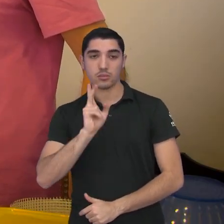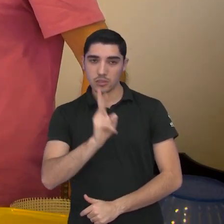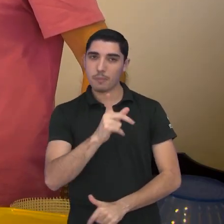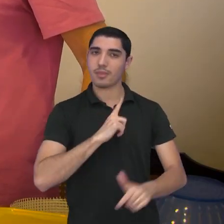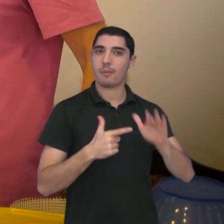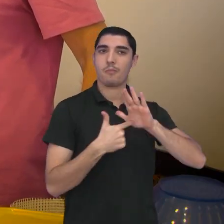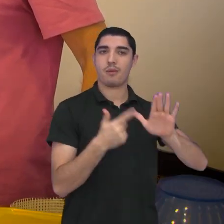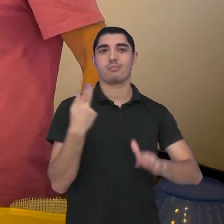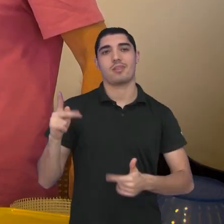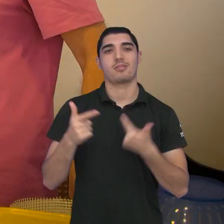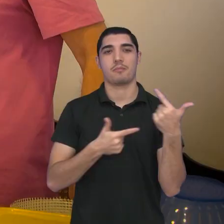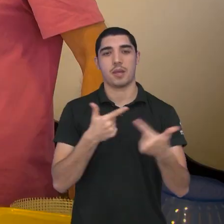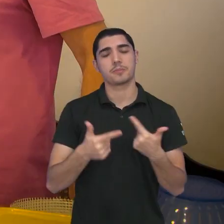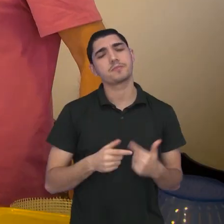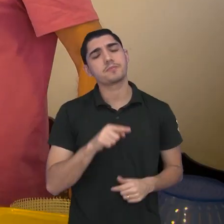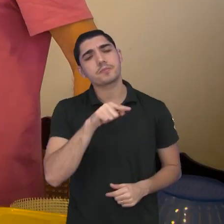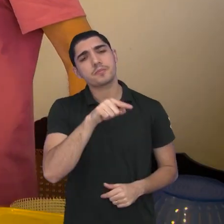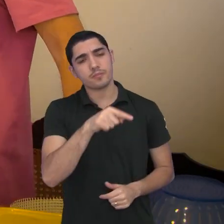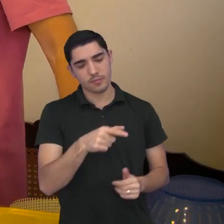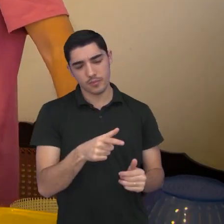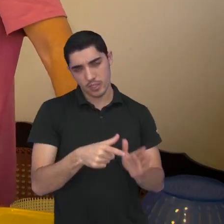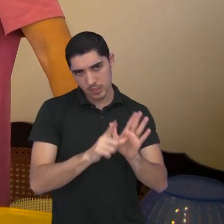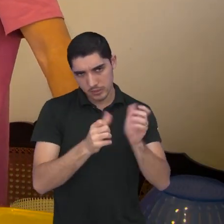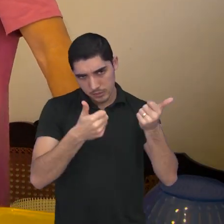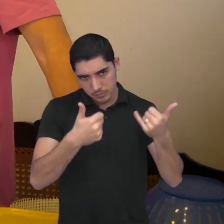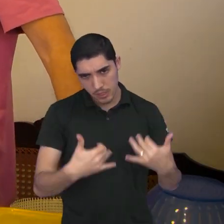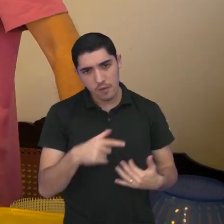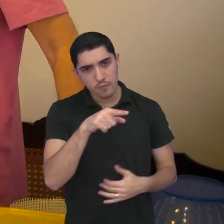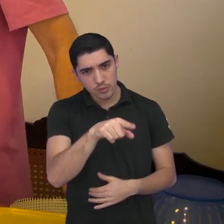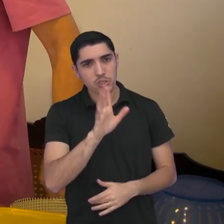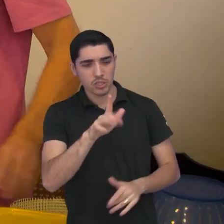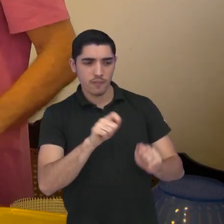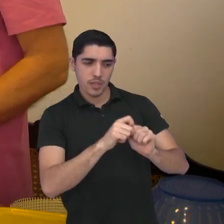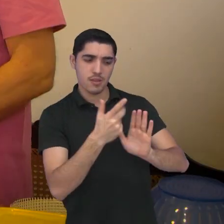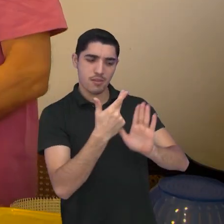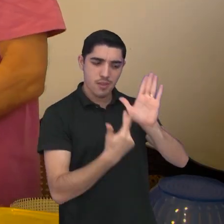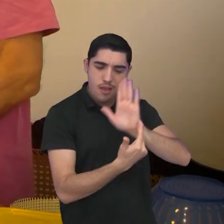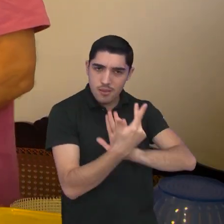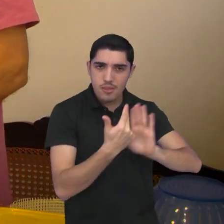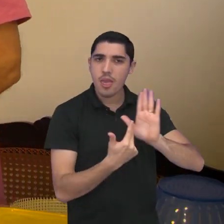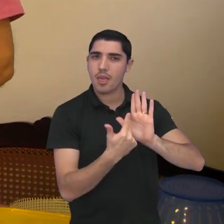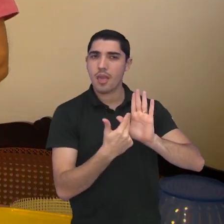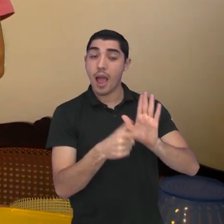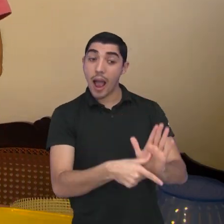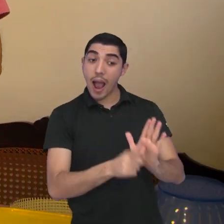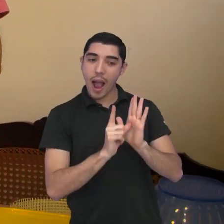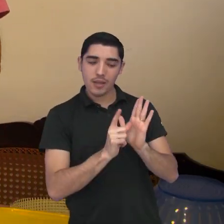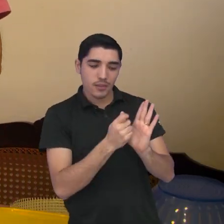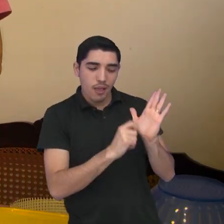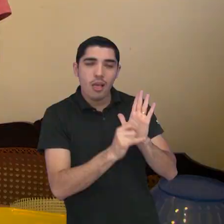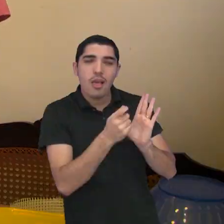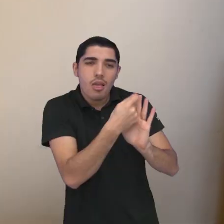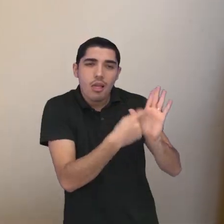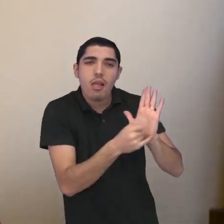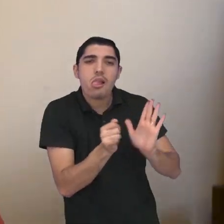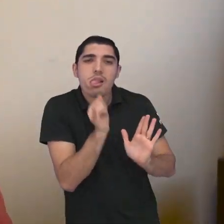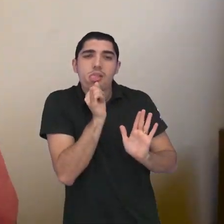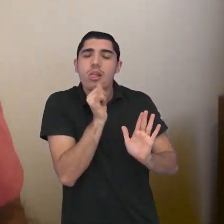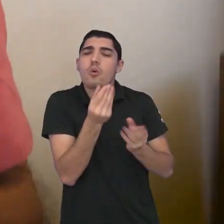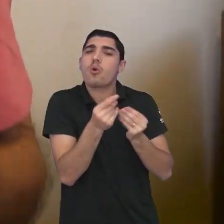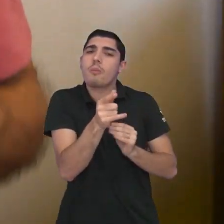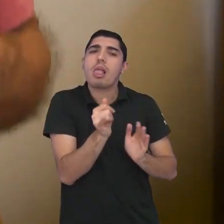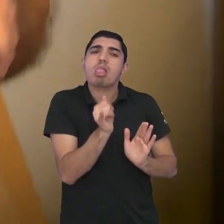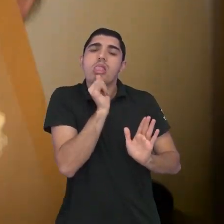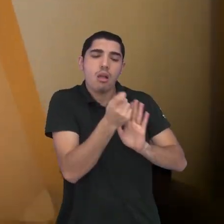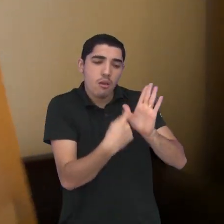aqui, num dos blocos você falou que você desenhava um esboço, porque eu falei assim, vem da sua cabeça, como que é o seu esboço? Como que você faz? Bom, se eu tenho uma